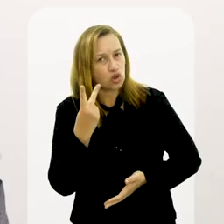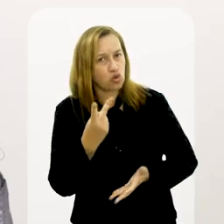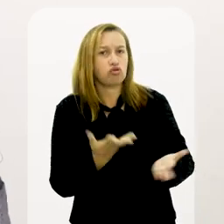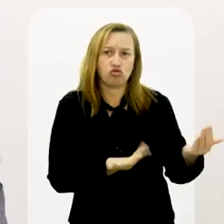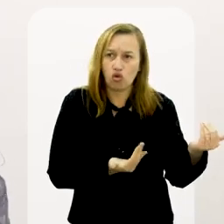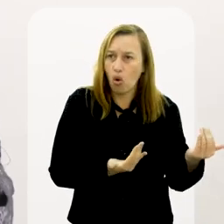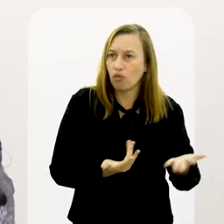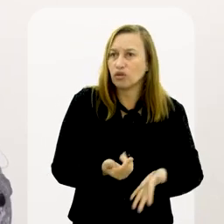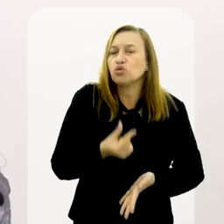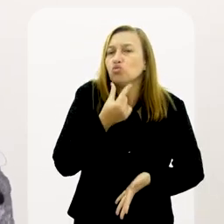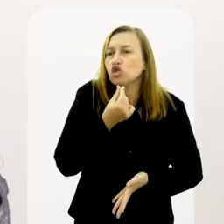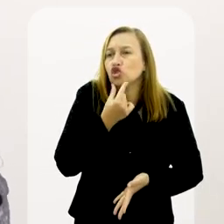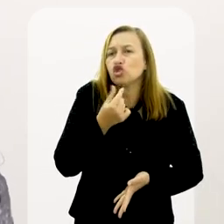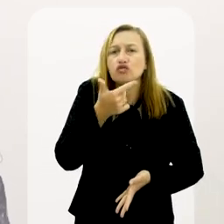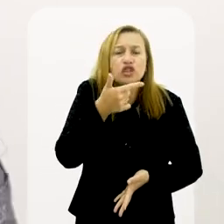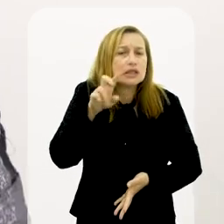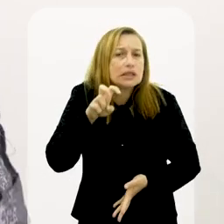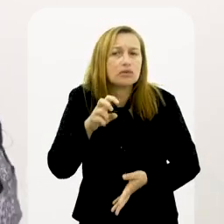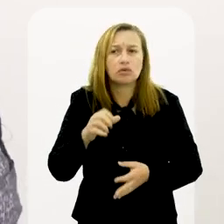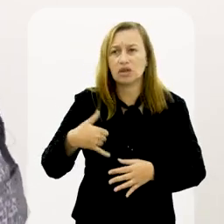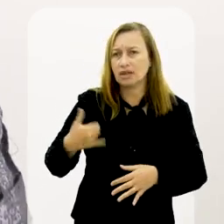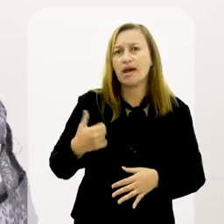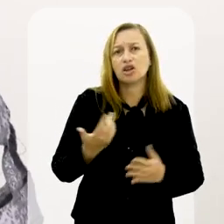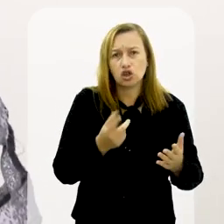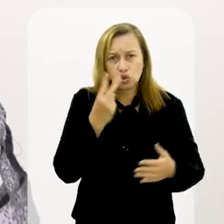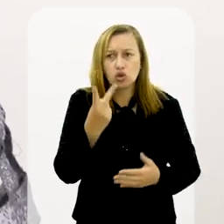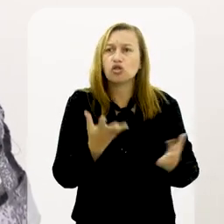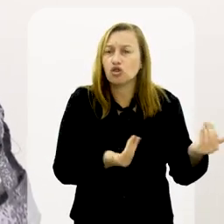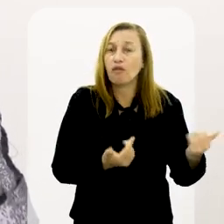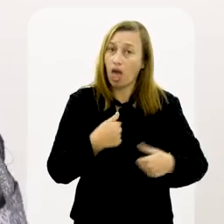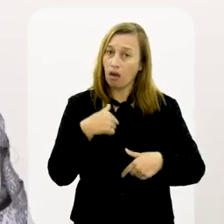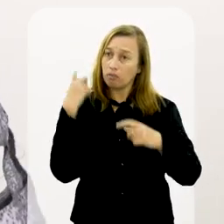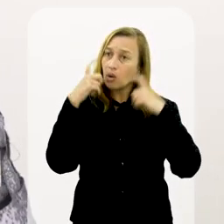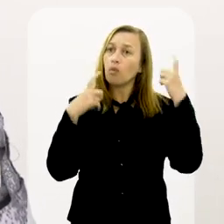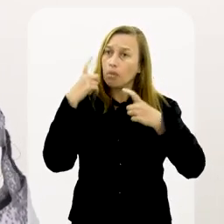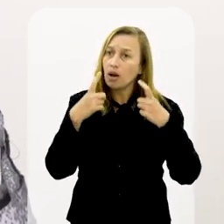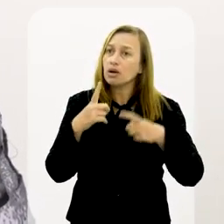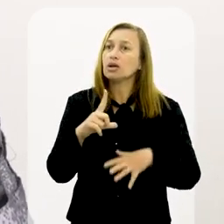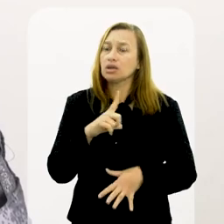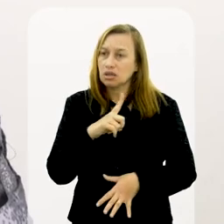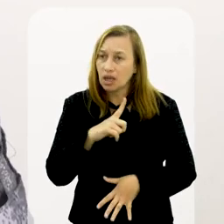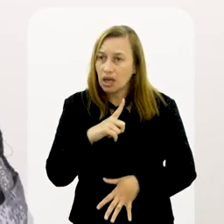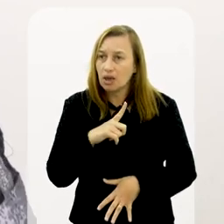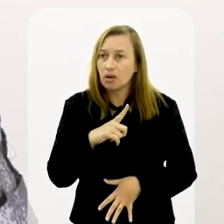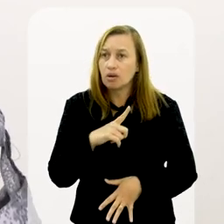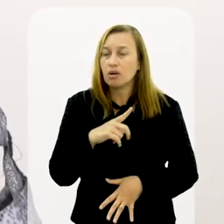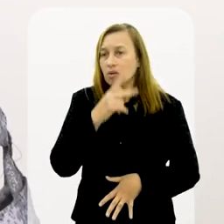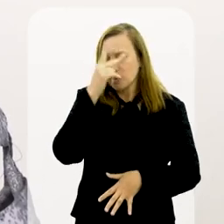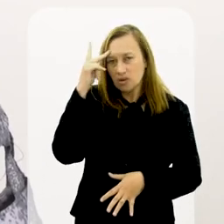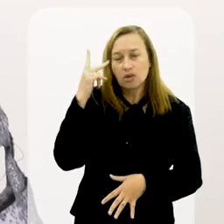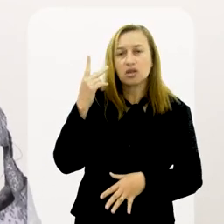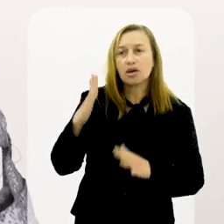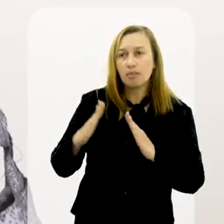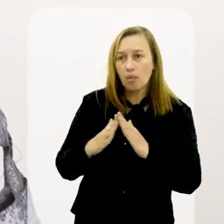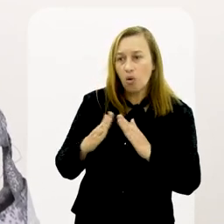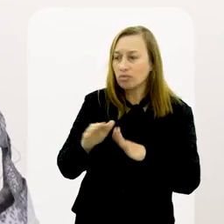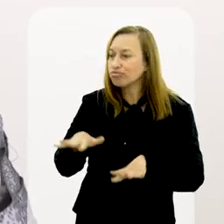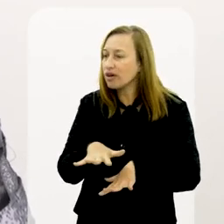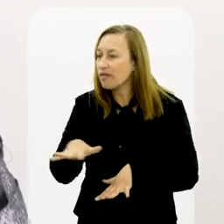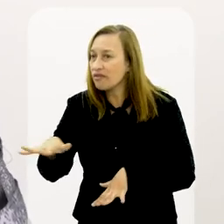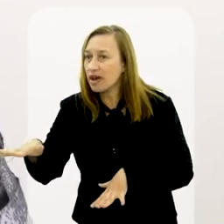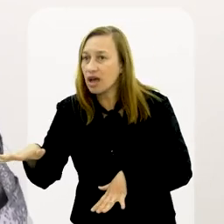Para mim são dois jovens. Dois meninos de 25 anos são dois jovens. Então, fico preocupada. Eu tenho médios que moram na comunidade.